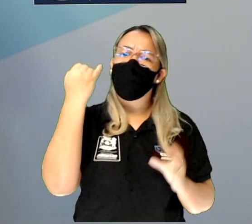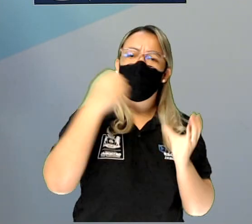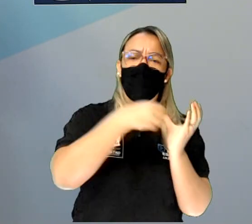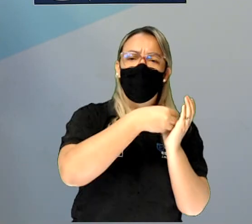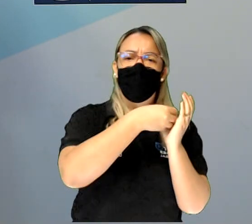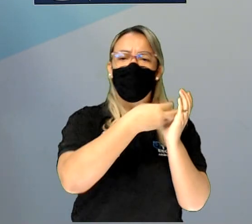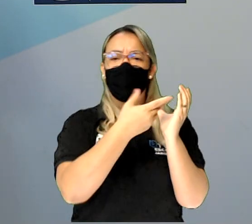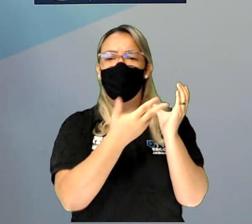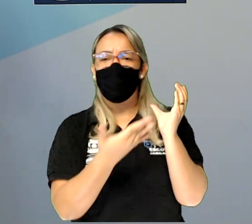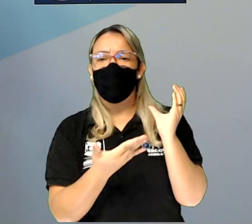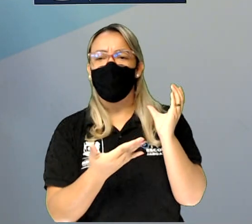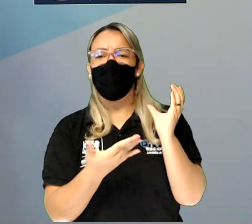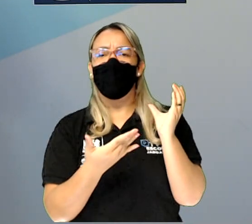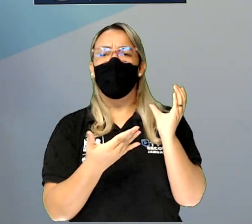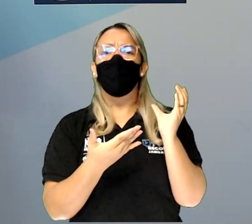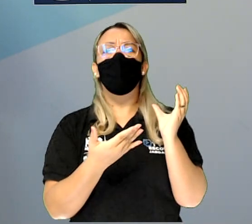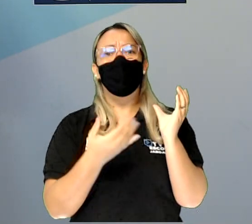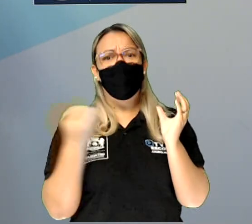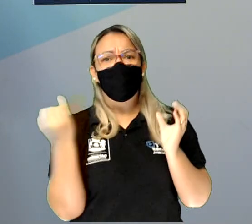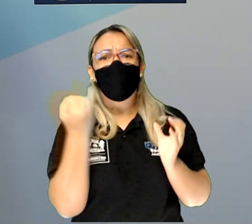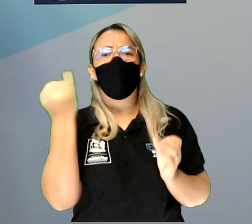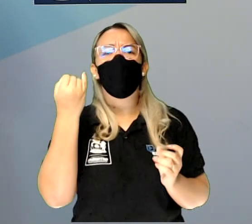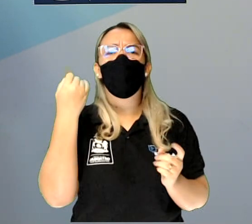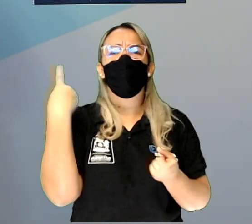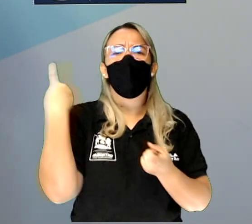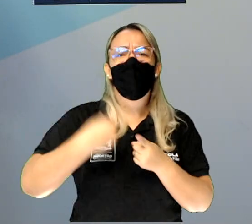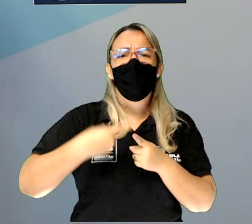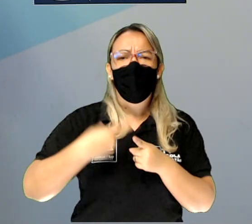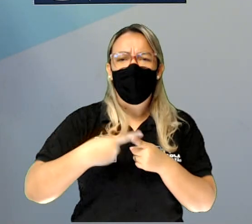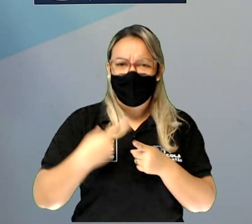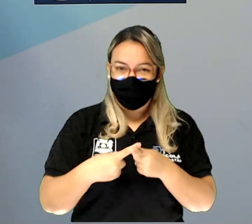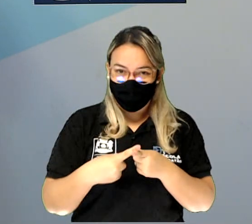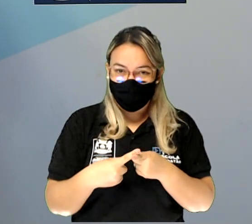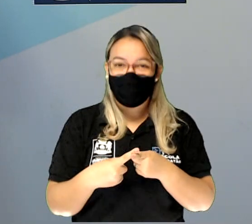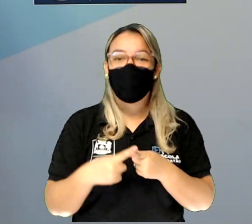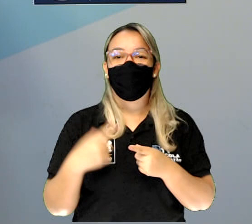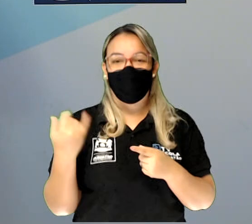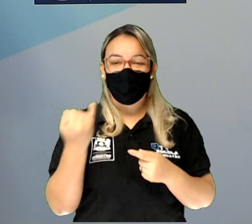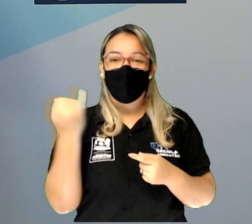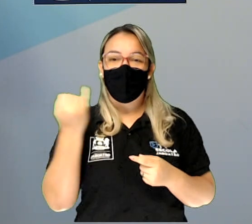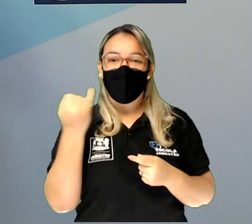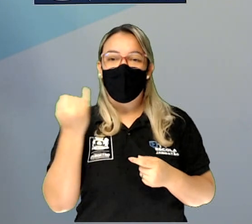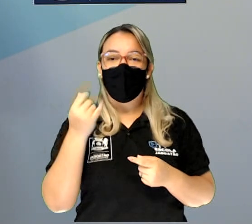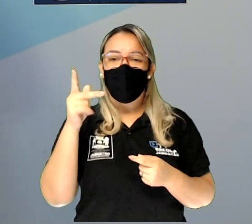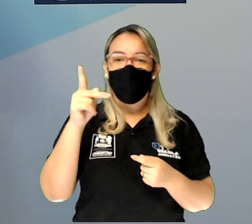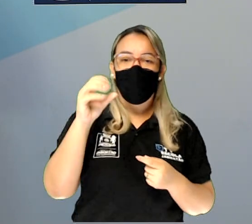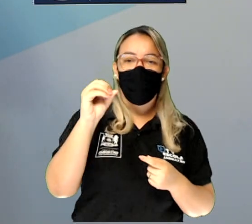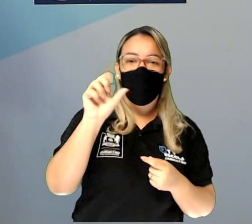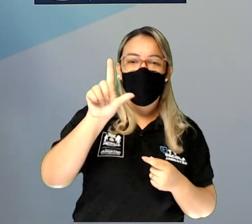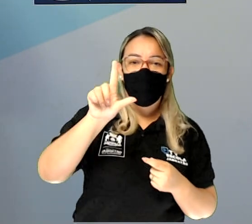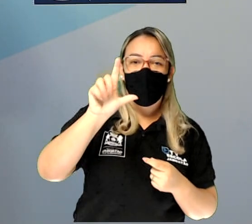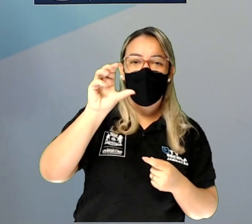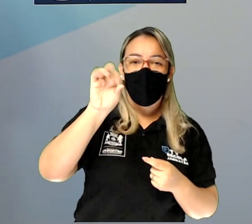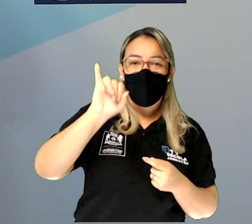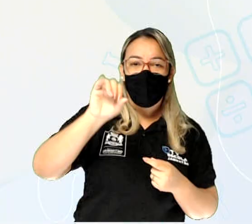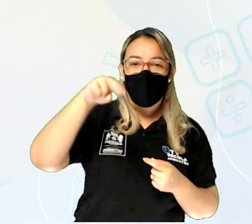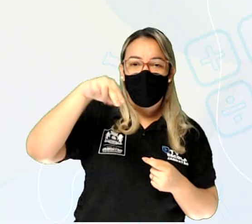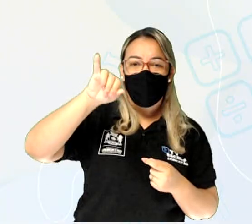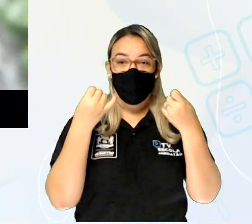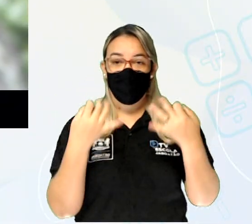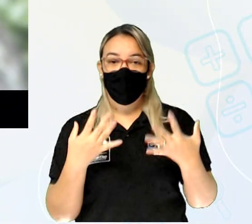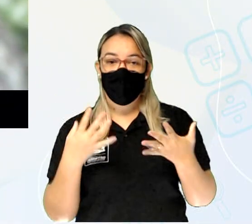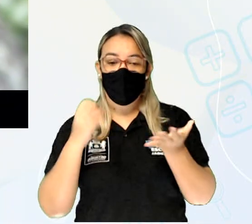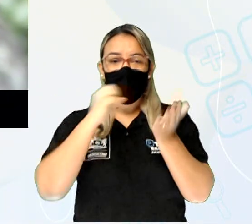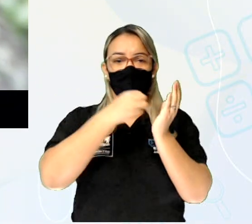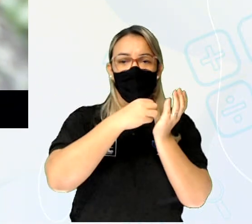da polinização. Veja como a polinização é importante para a preservação e a reprodução das